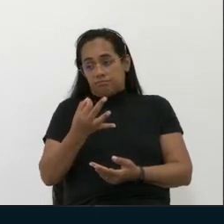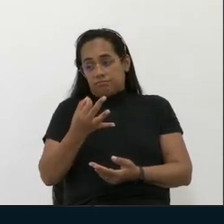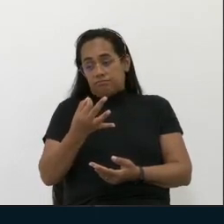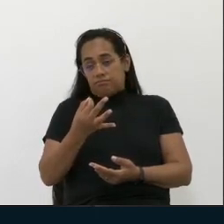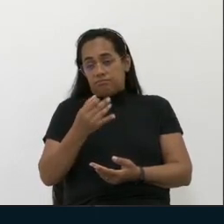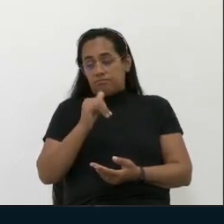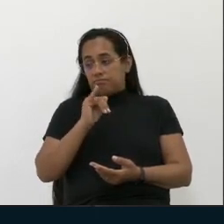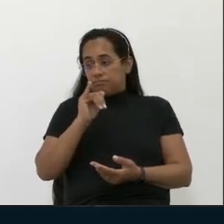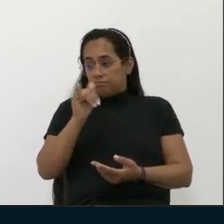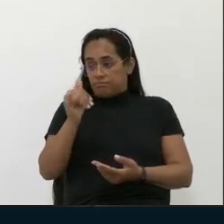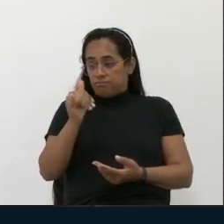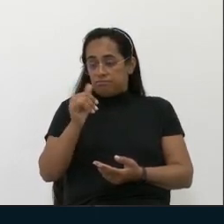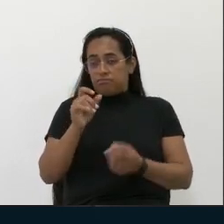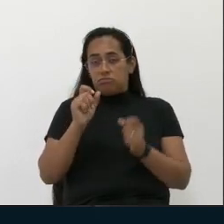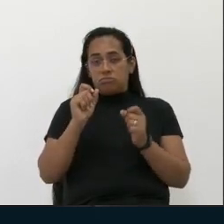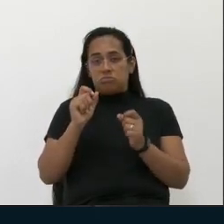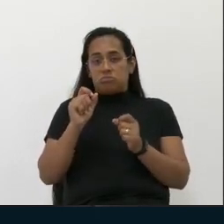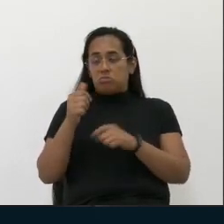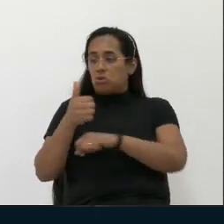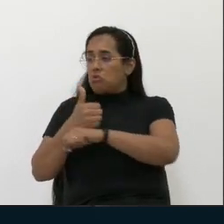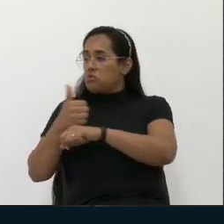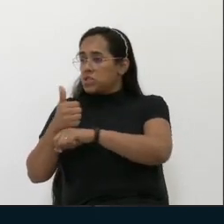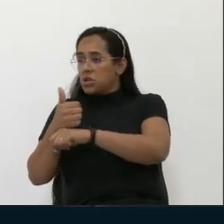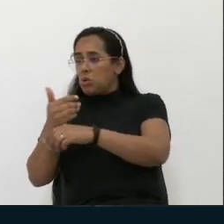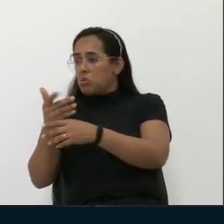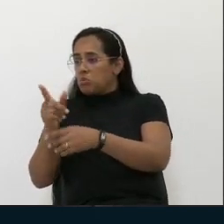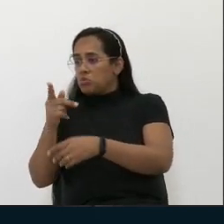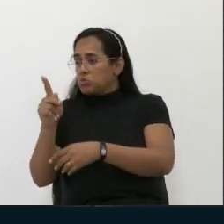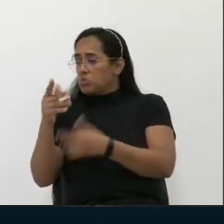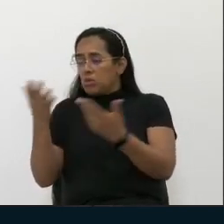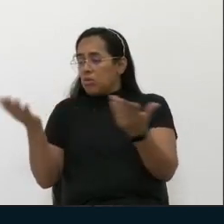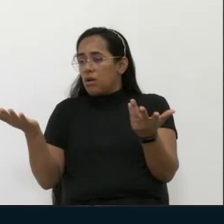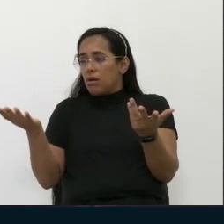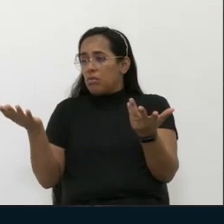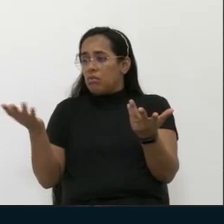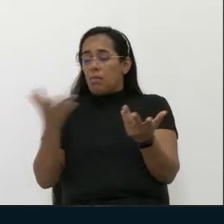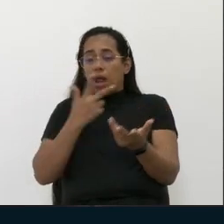você tem, nunca, parece que nunca trabalhou na vida. Então,